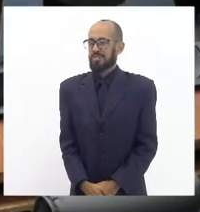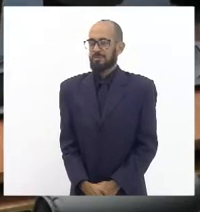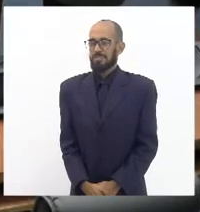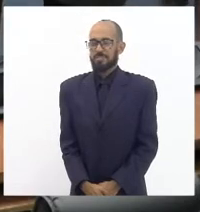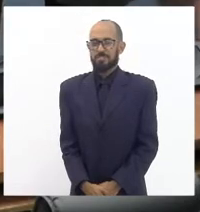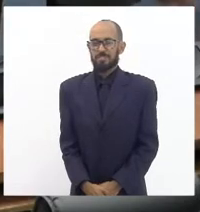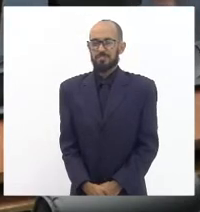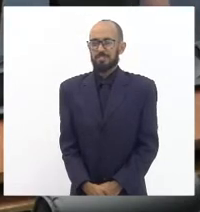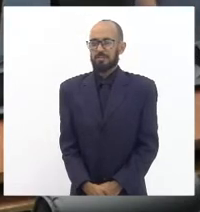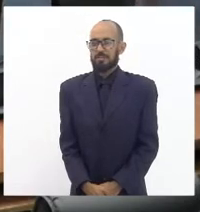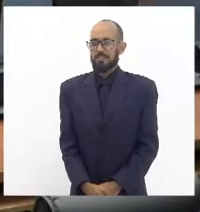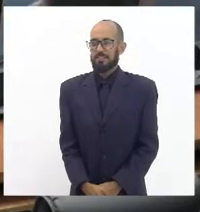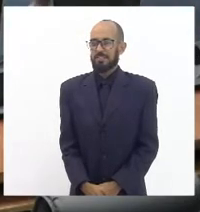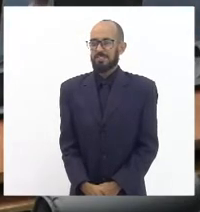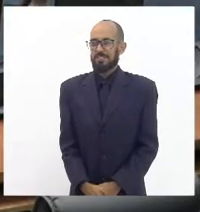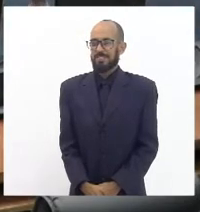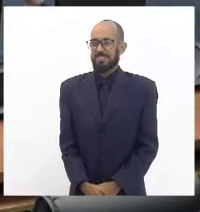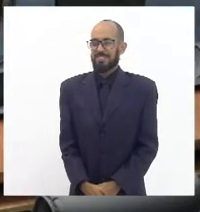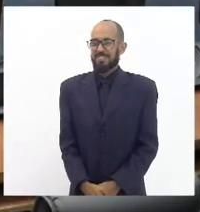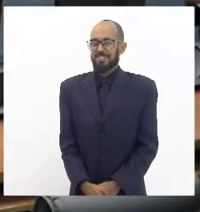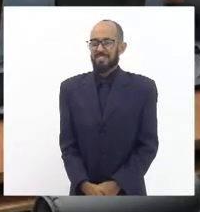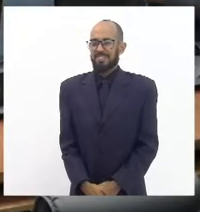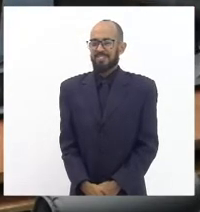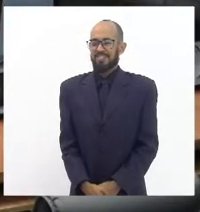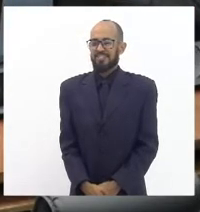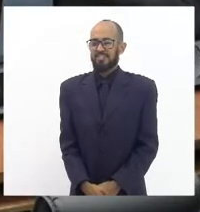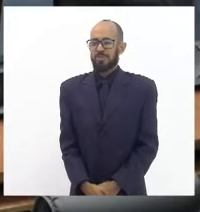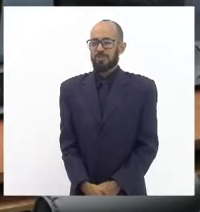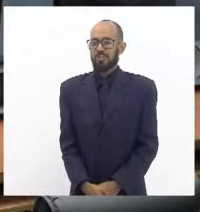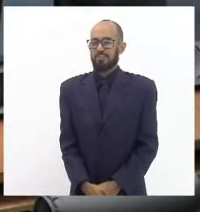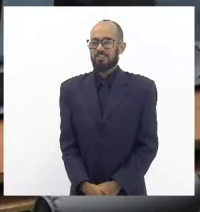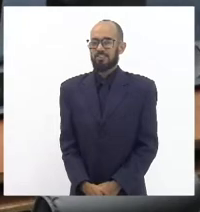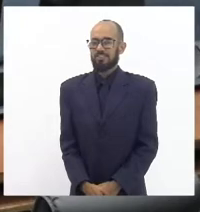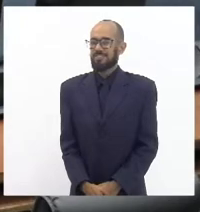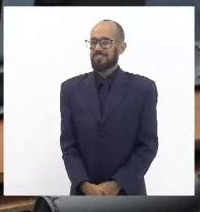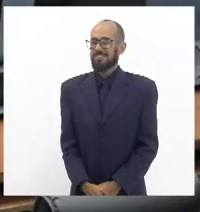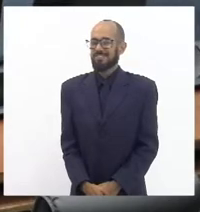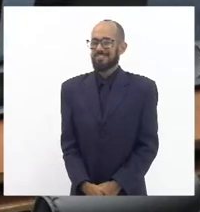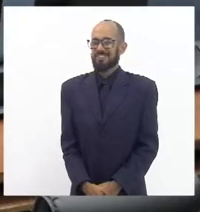o presidente o presidente